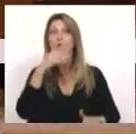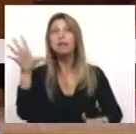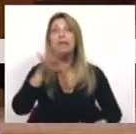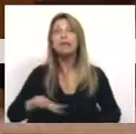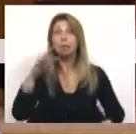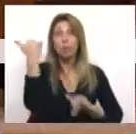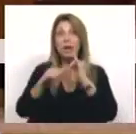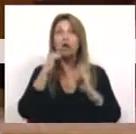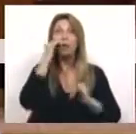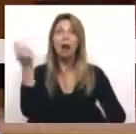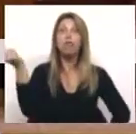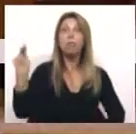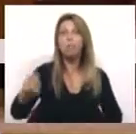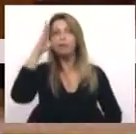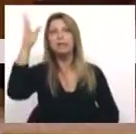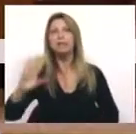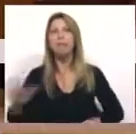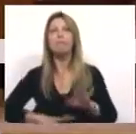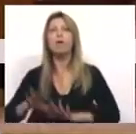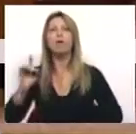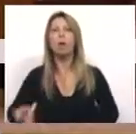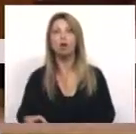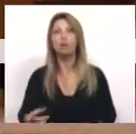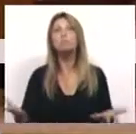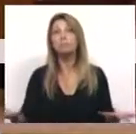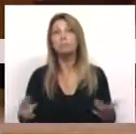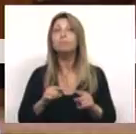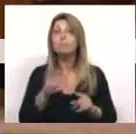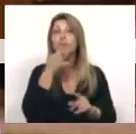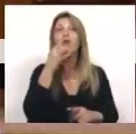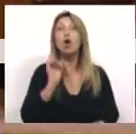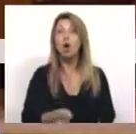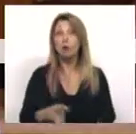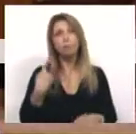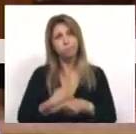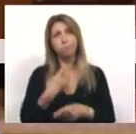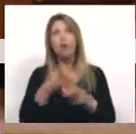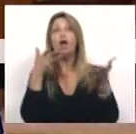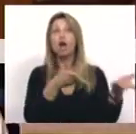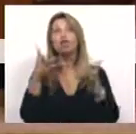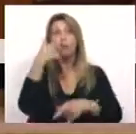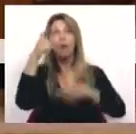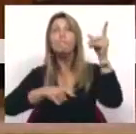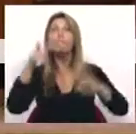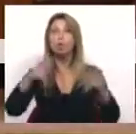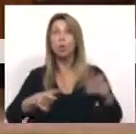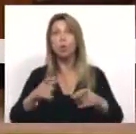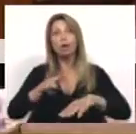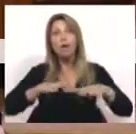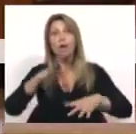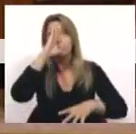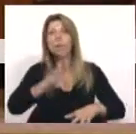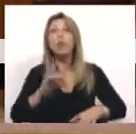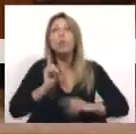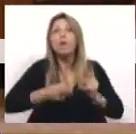situações de risco grave. Do que se trata é mesmo de ajudar as pessoas a saber reagir. E é por isso que os